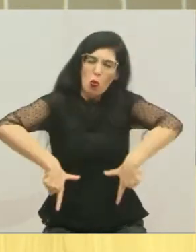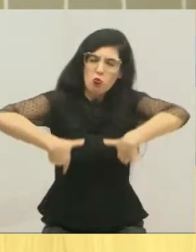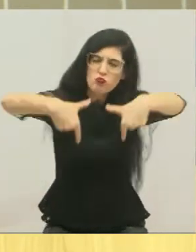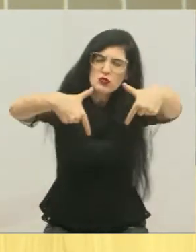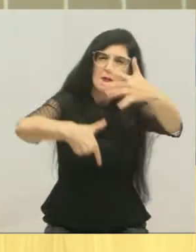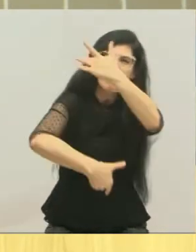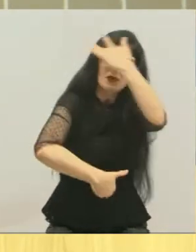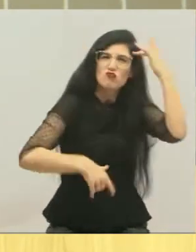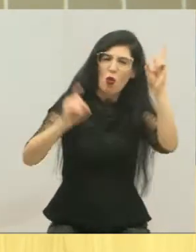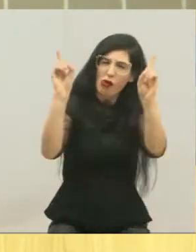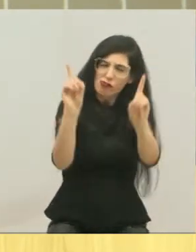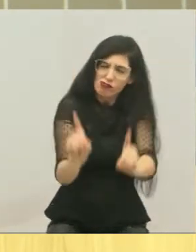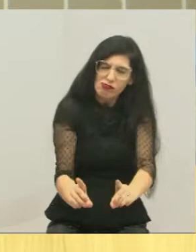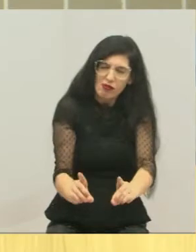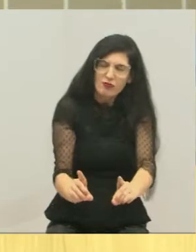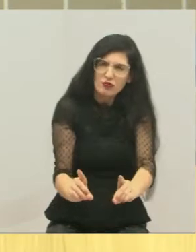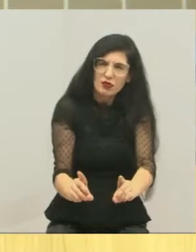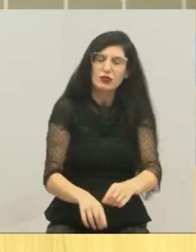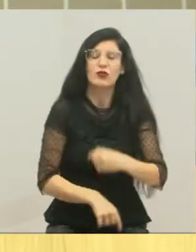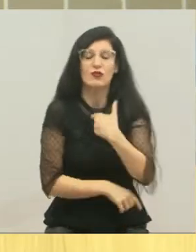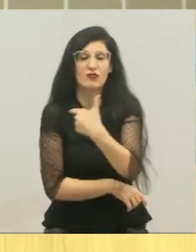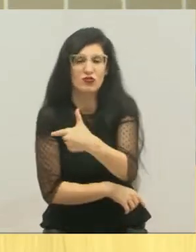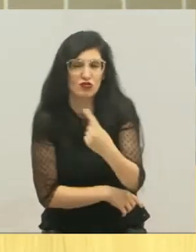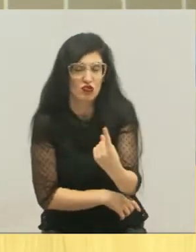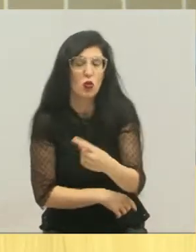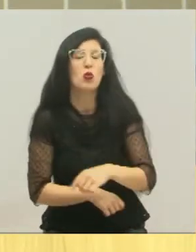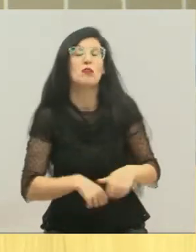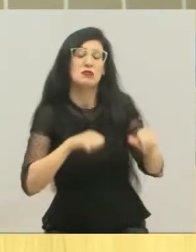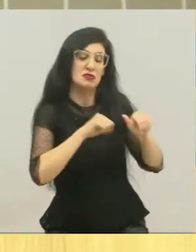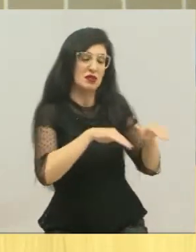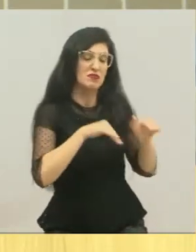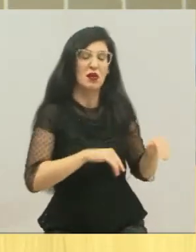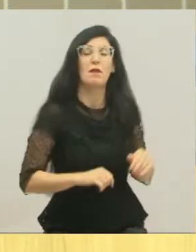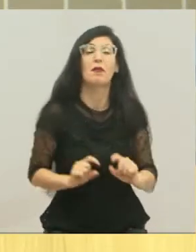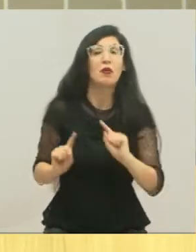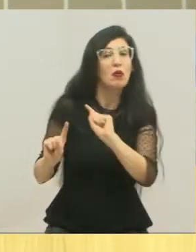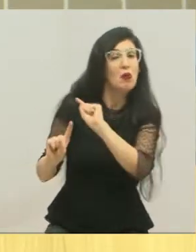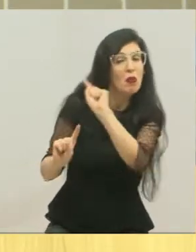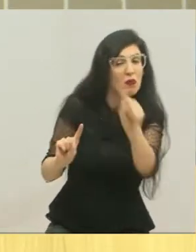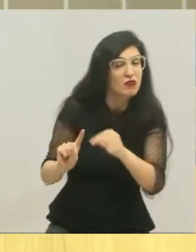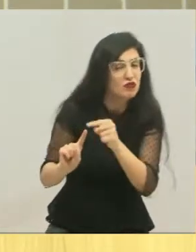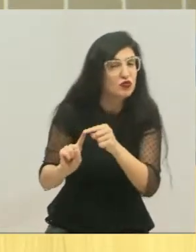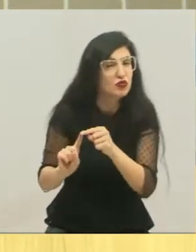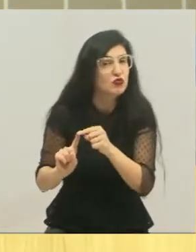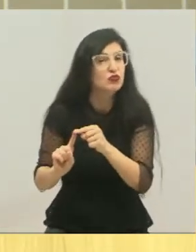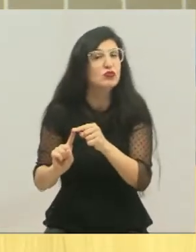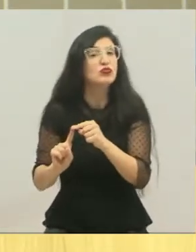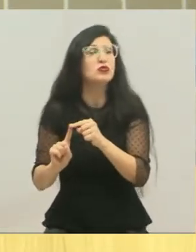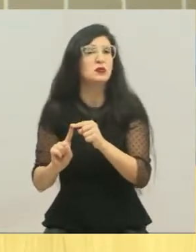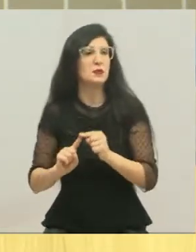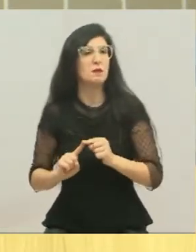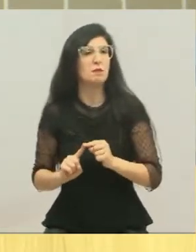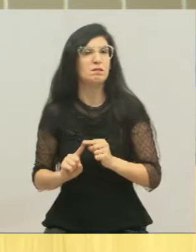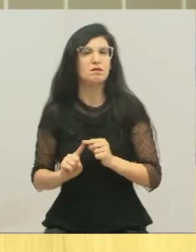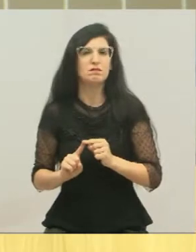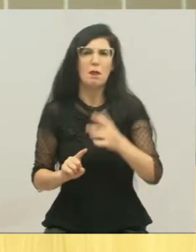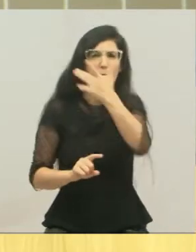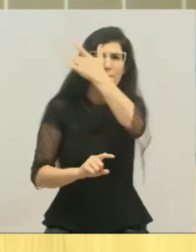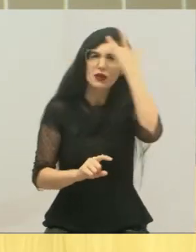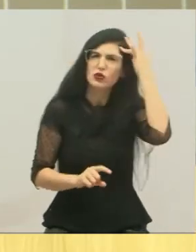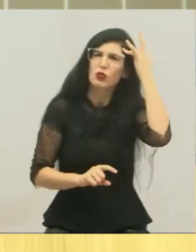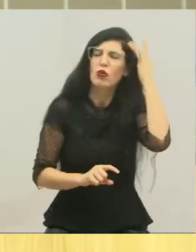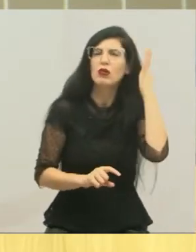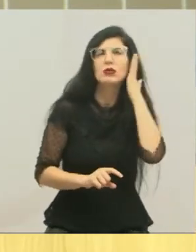de setembro. Essa data foi criada com o objetivo de conscientizar sobre a importância